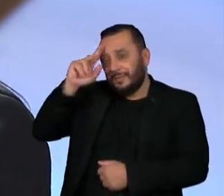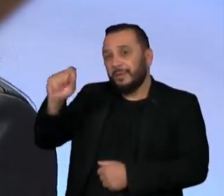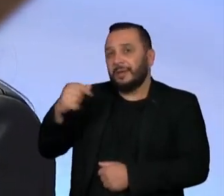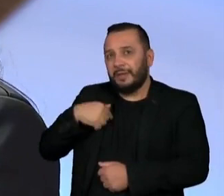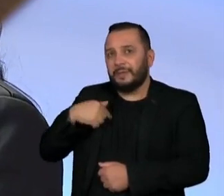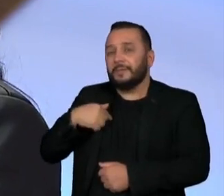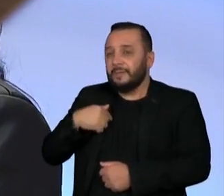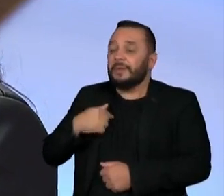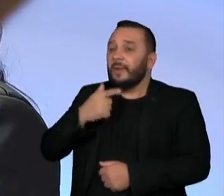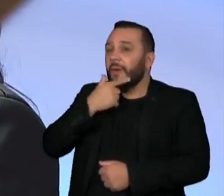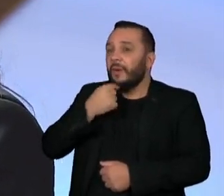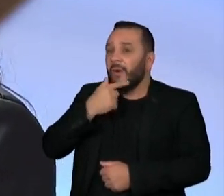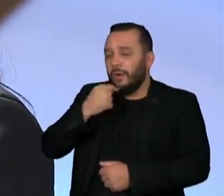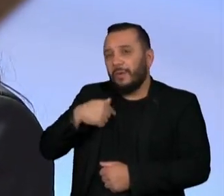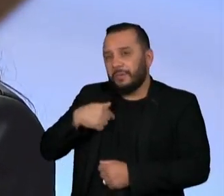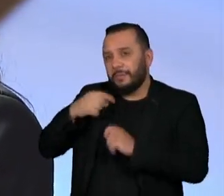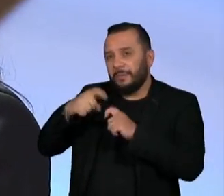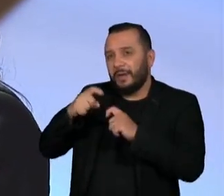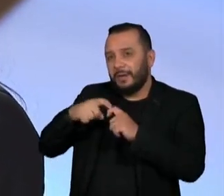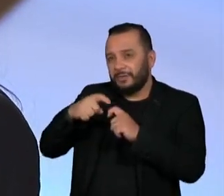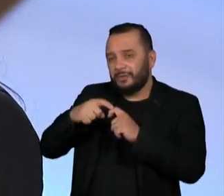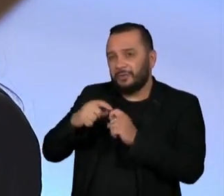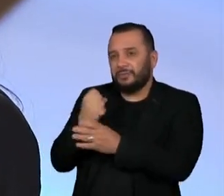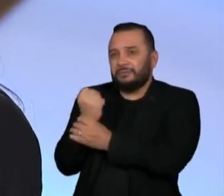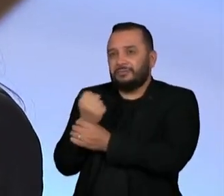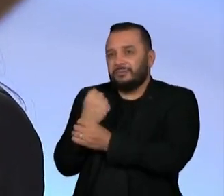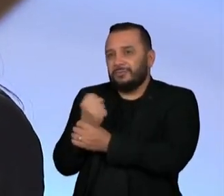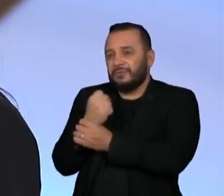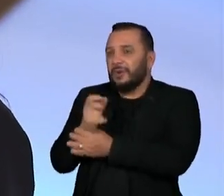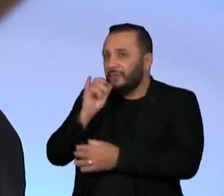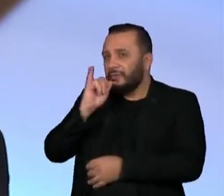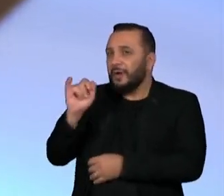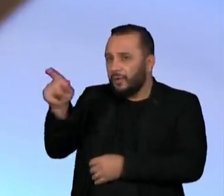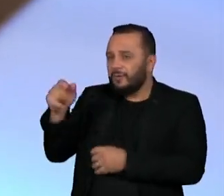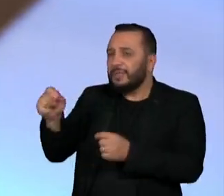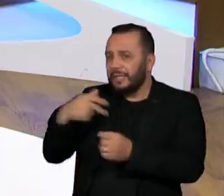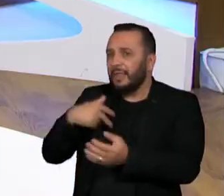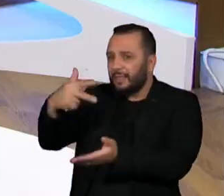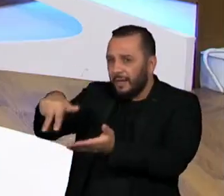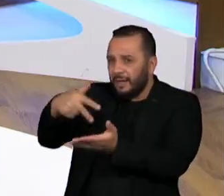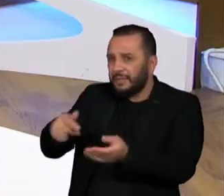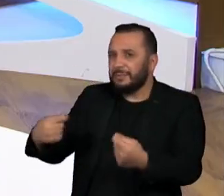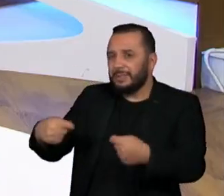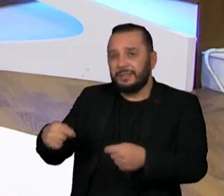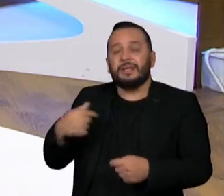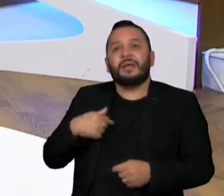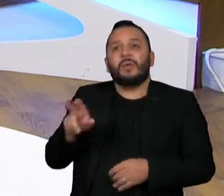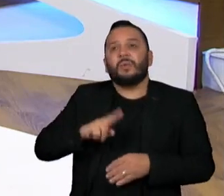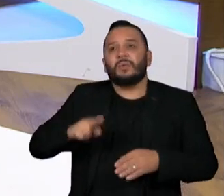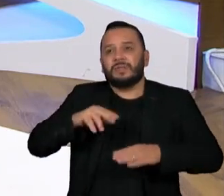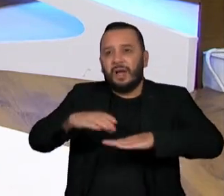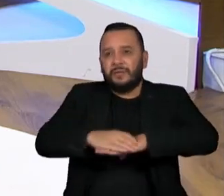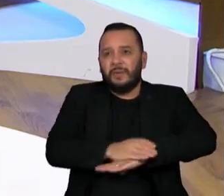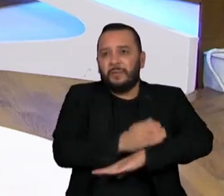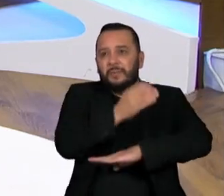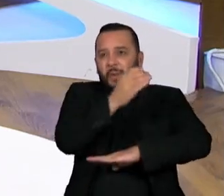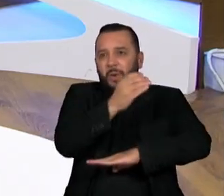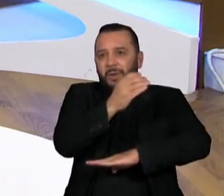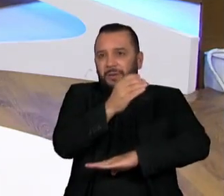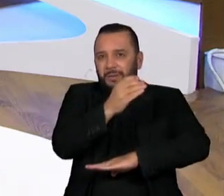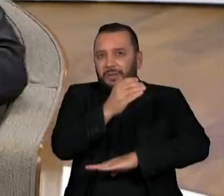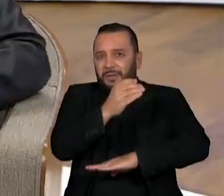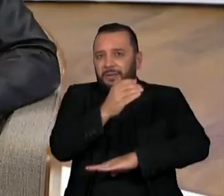para eu fazer dança para minha mãe e meu pai. É uma consulta, eu criança, eu usava uma bota, que antigamente a gente botava bota